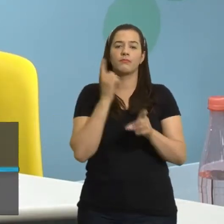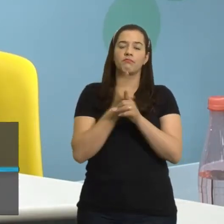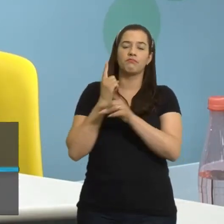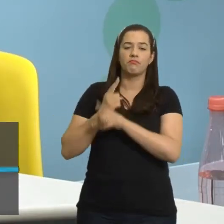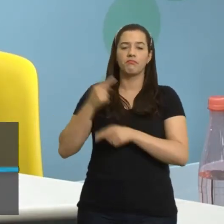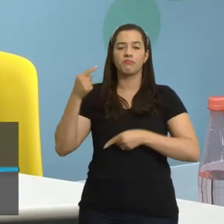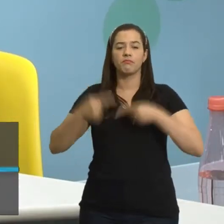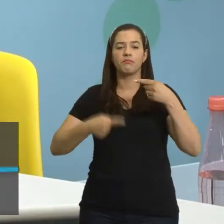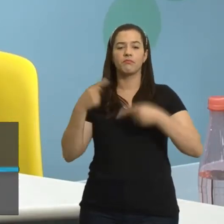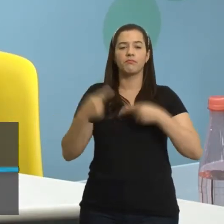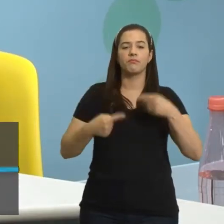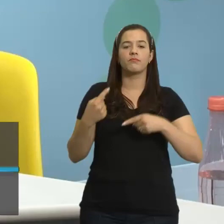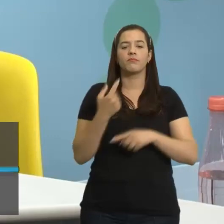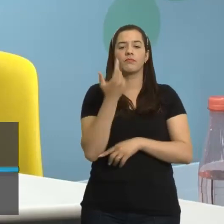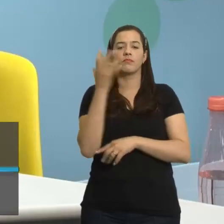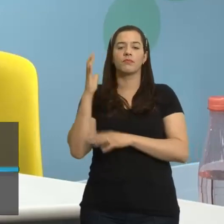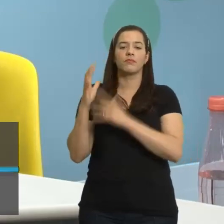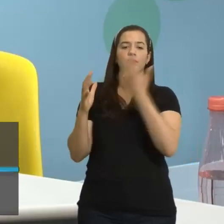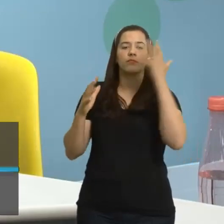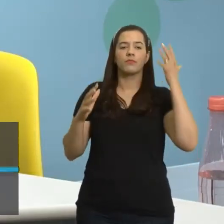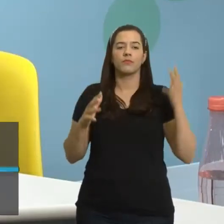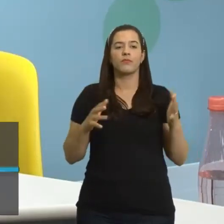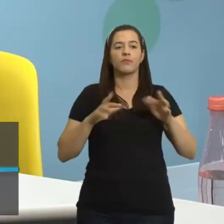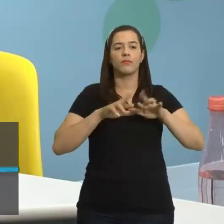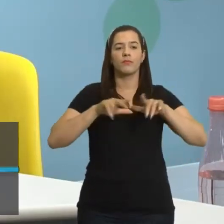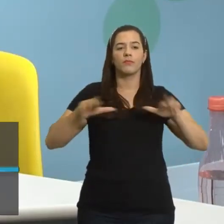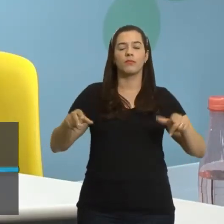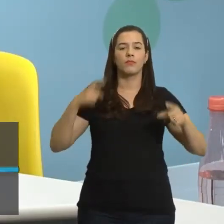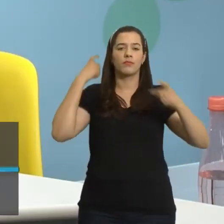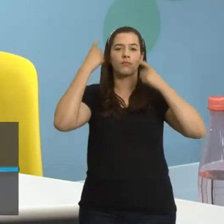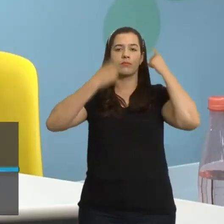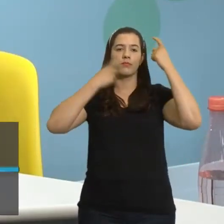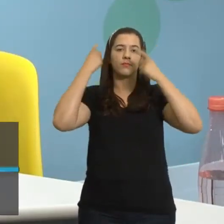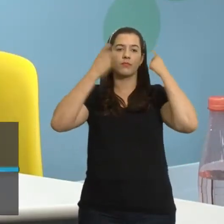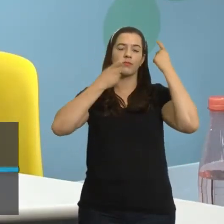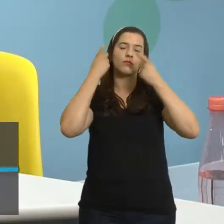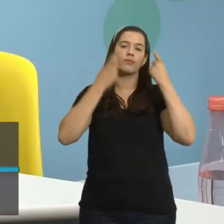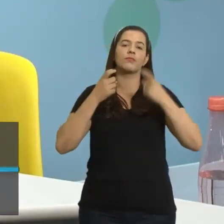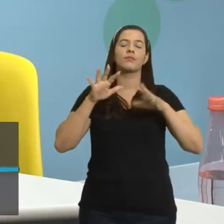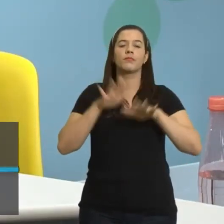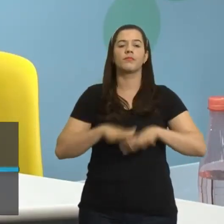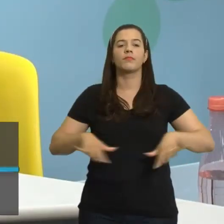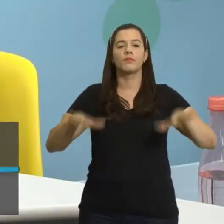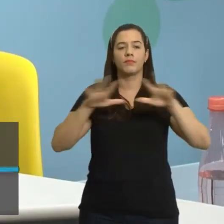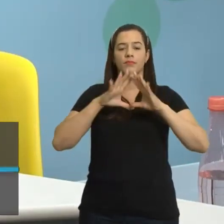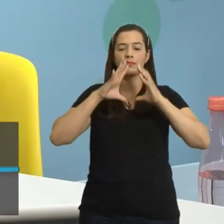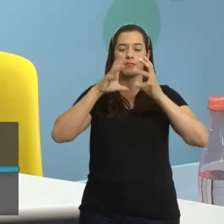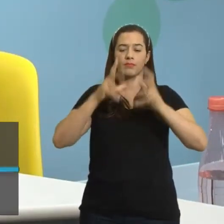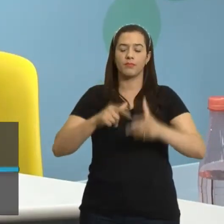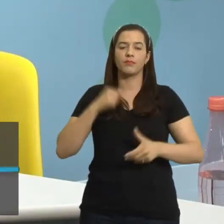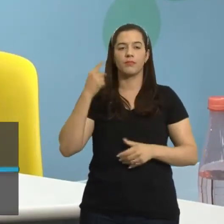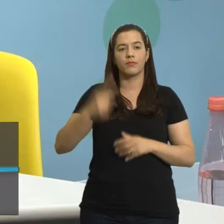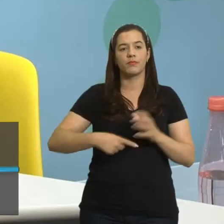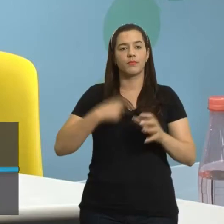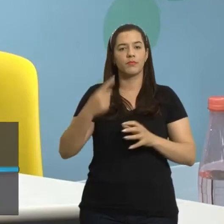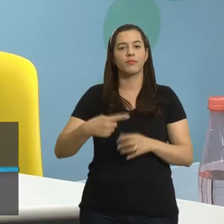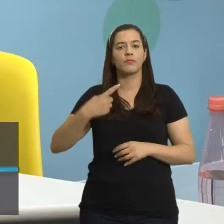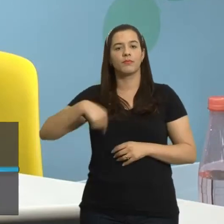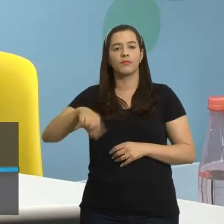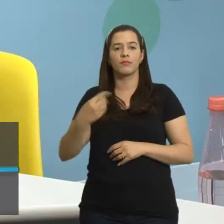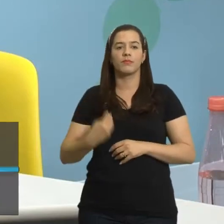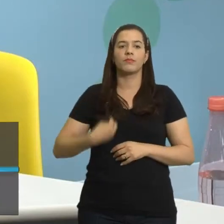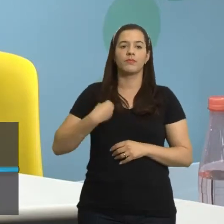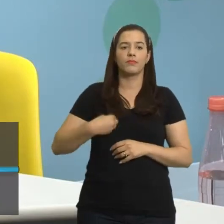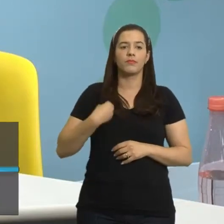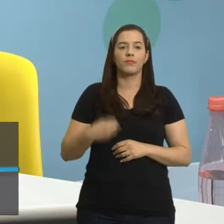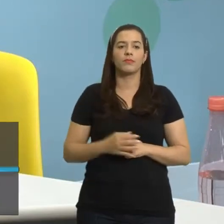em relação ao meio ambiente, de grandes preocupações em relação ao planeta onde vivemos. Eu acho que